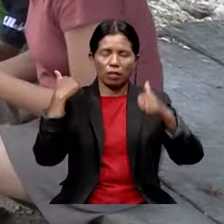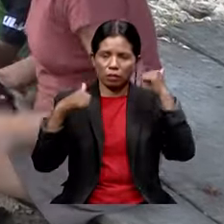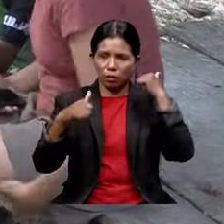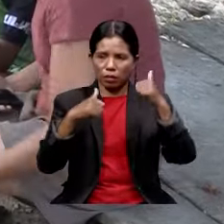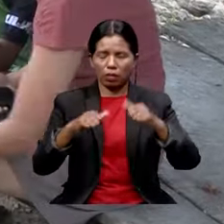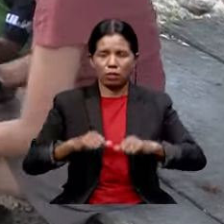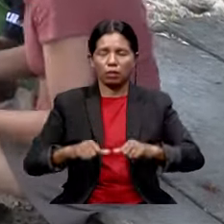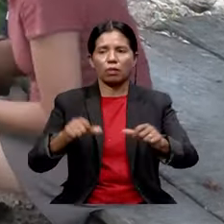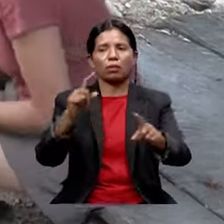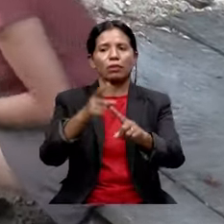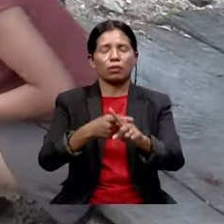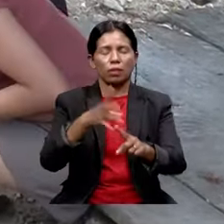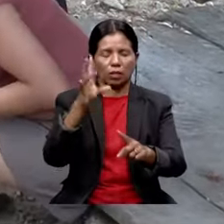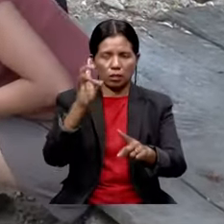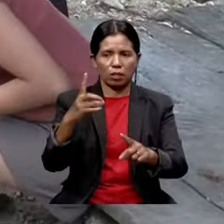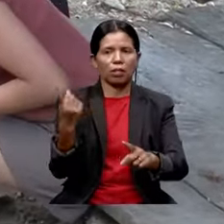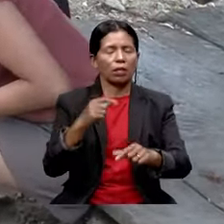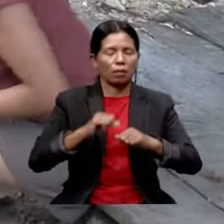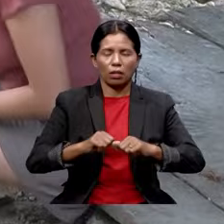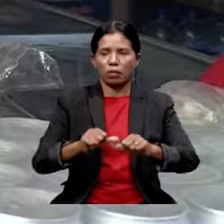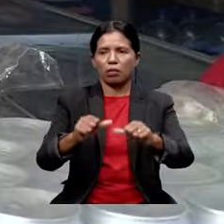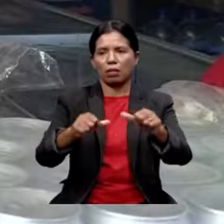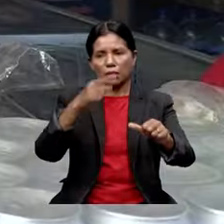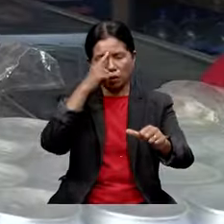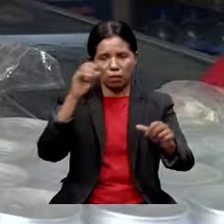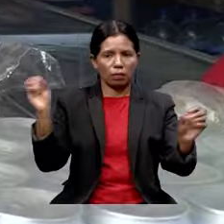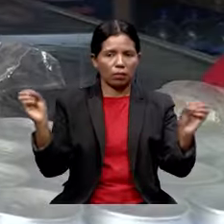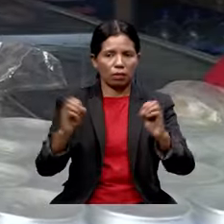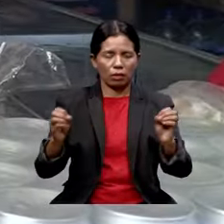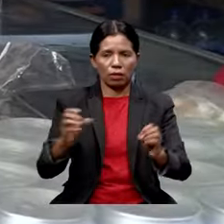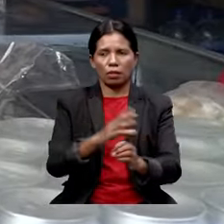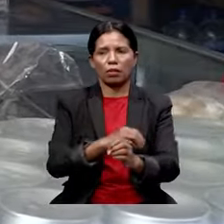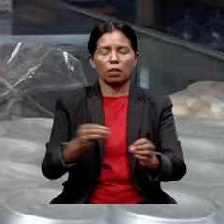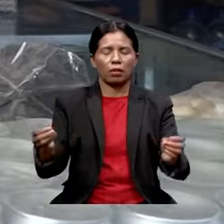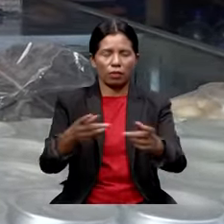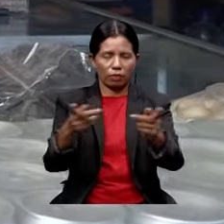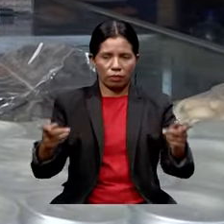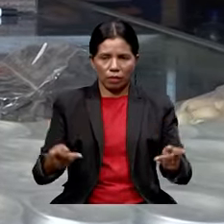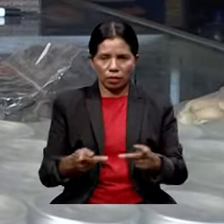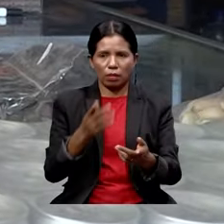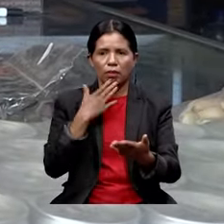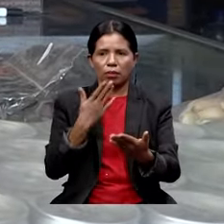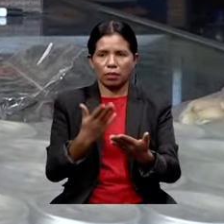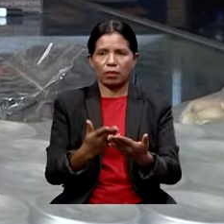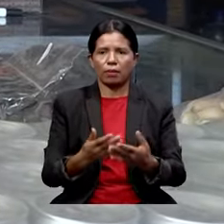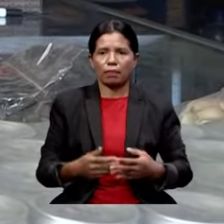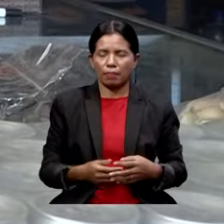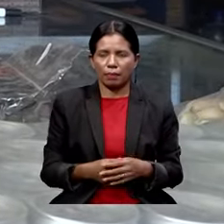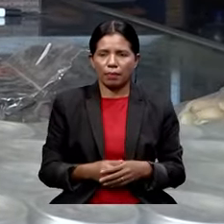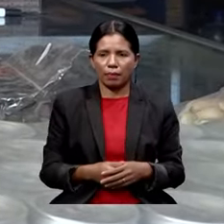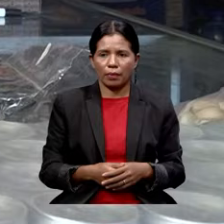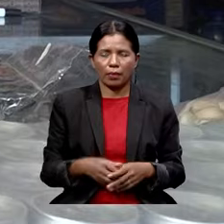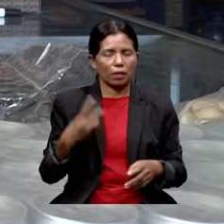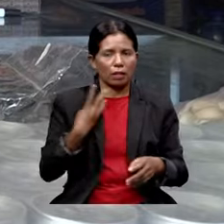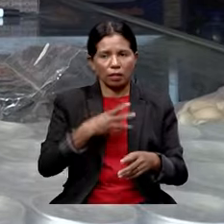lau durante fulang hitu dei no labele continua tambala iha kondisaun favorável. Tel hatene ni